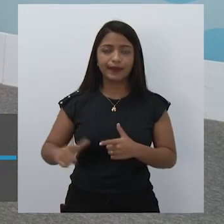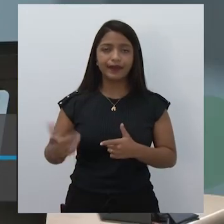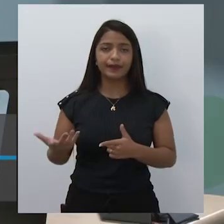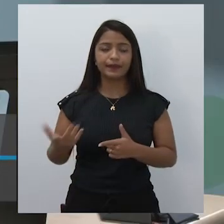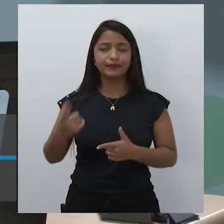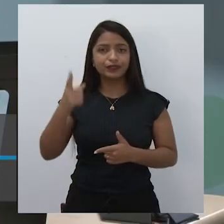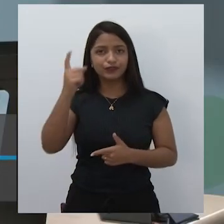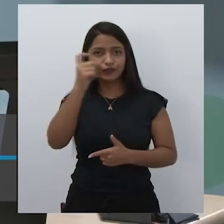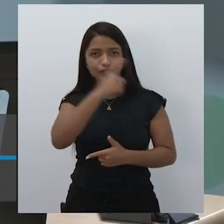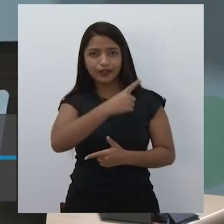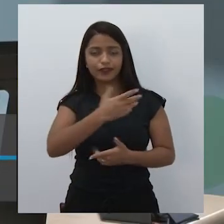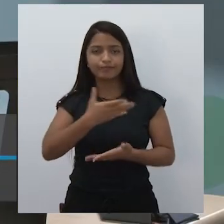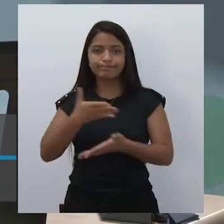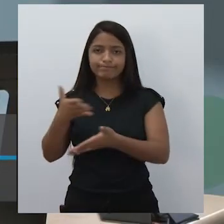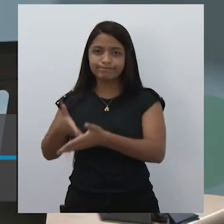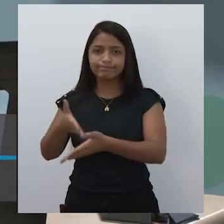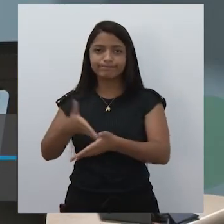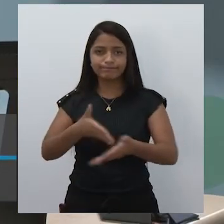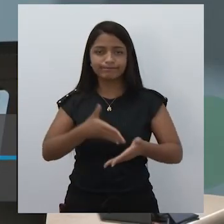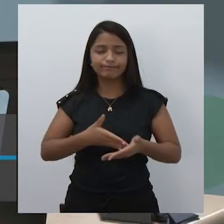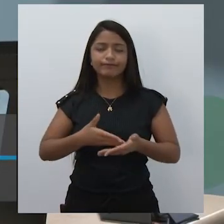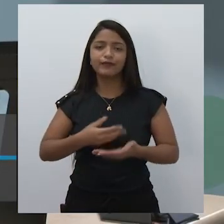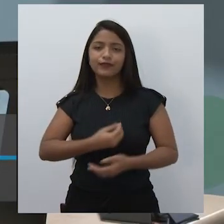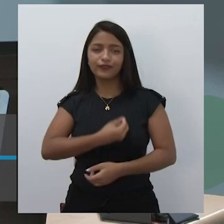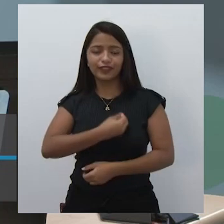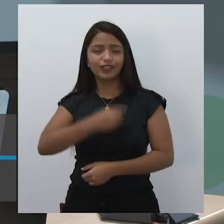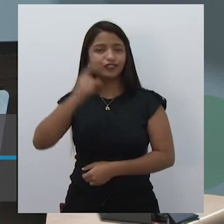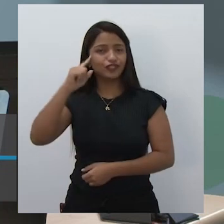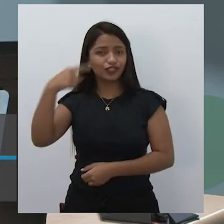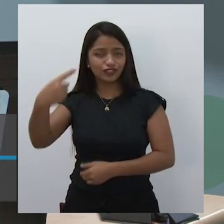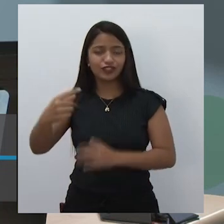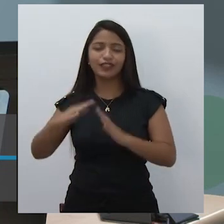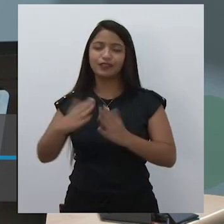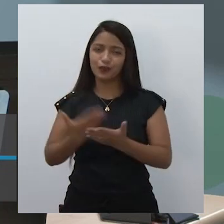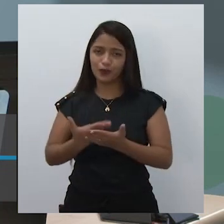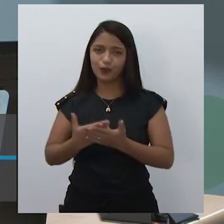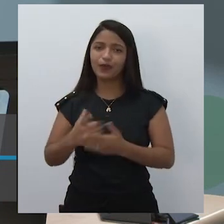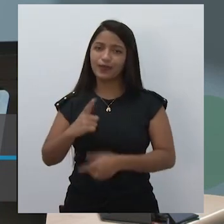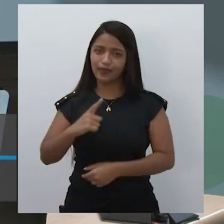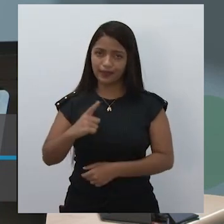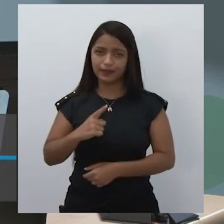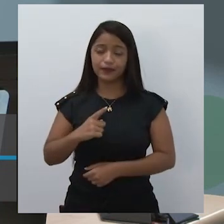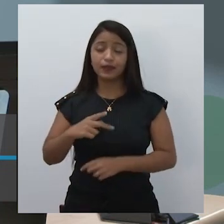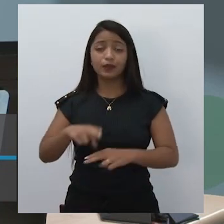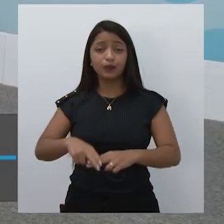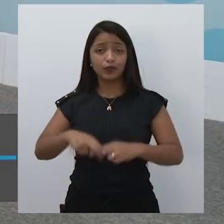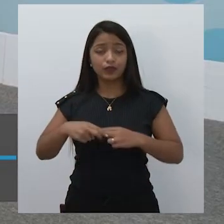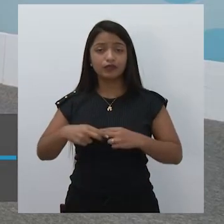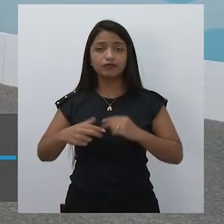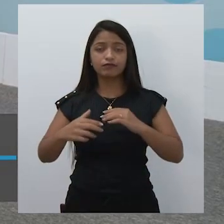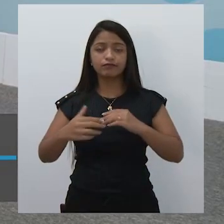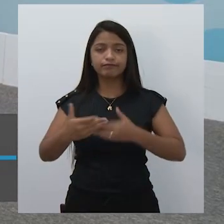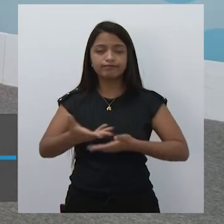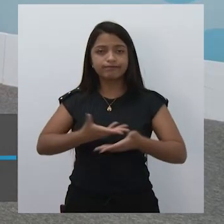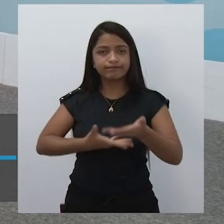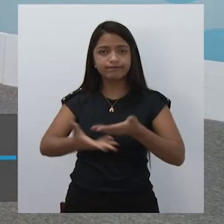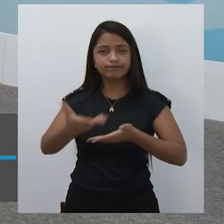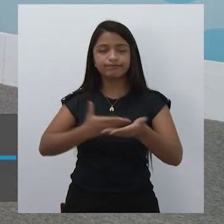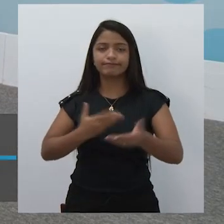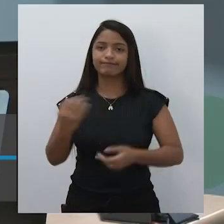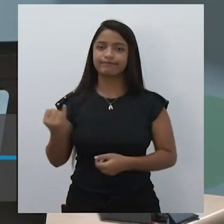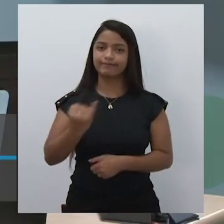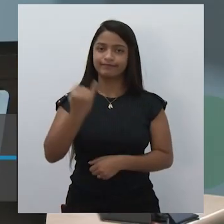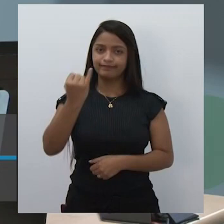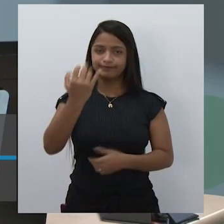as dificuldades, elas vão aparecer no cotidiano, né? E é por isso que é importante essa interação, né? A gente desenvolver